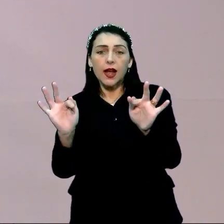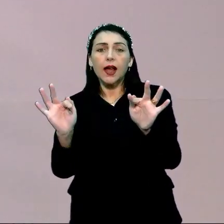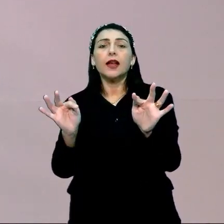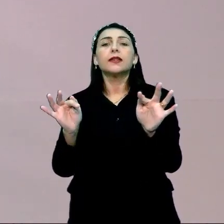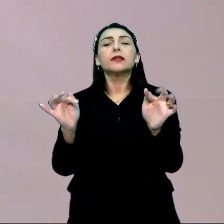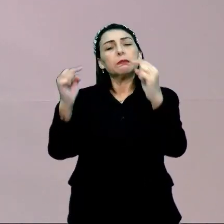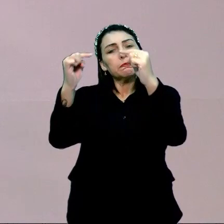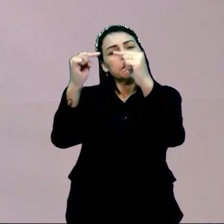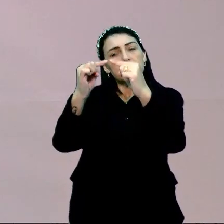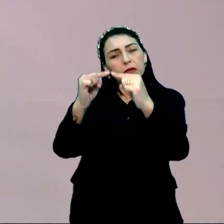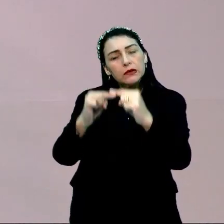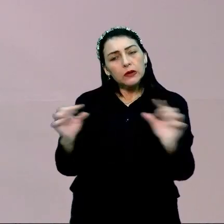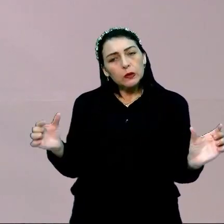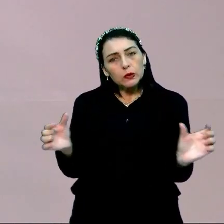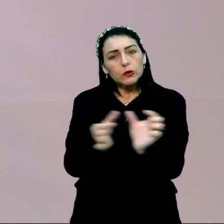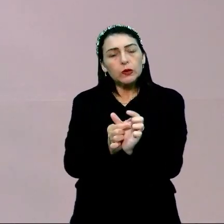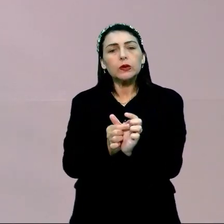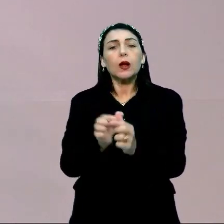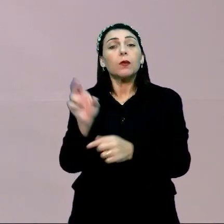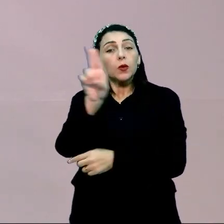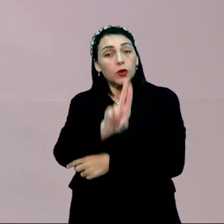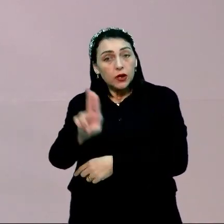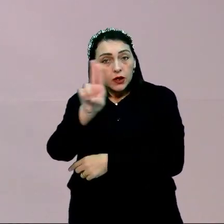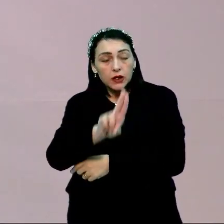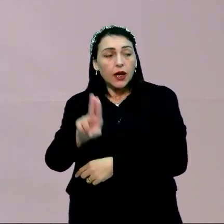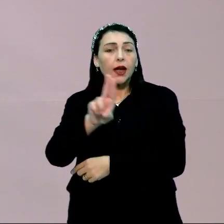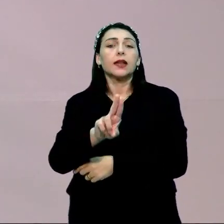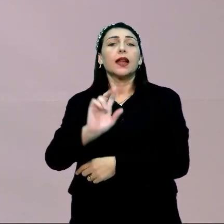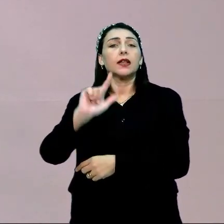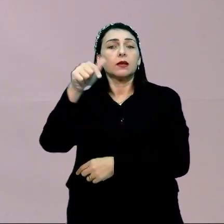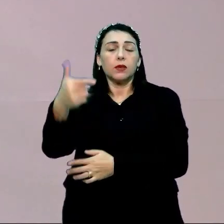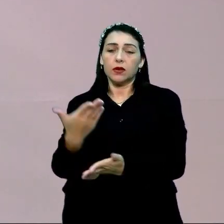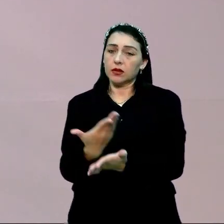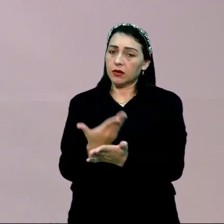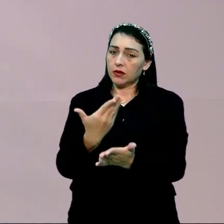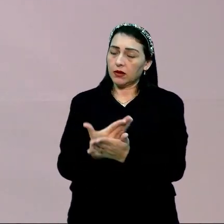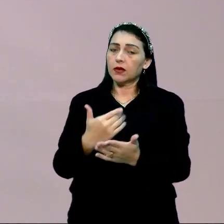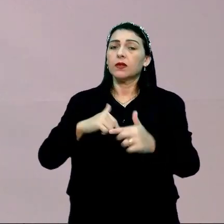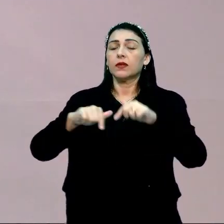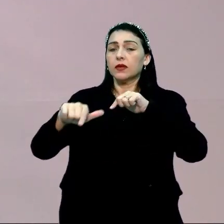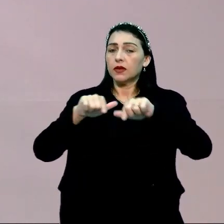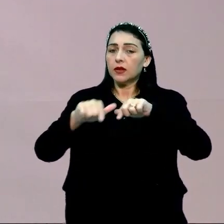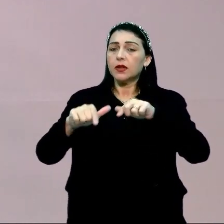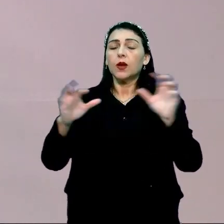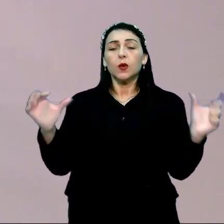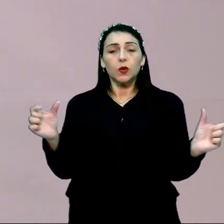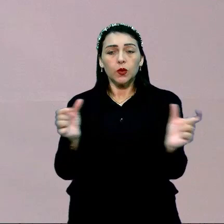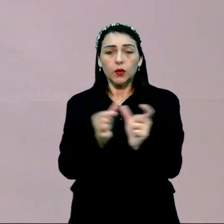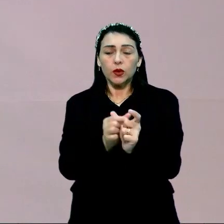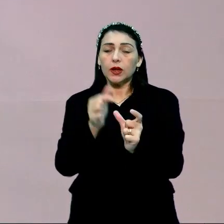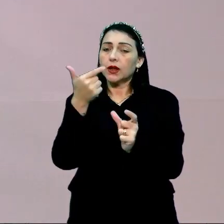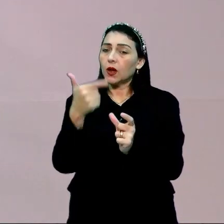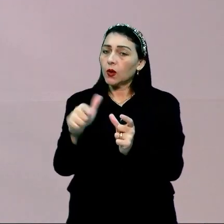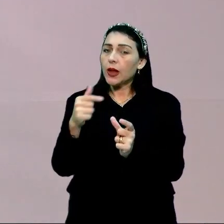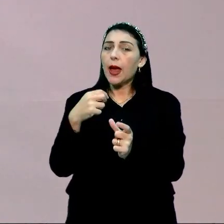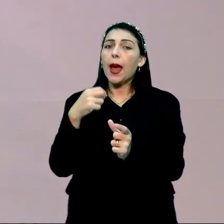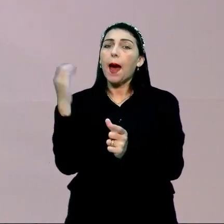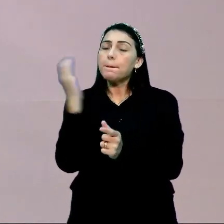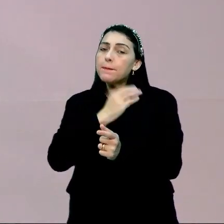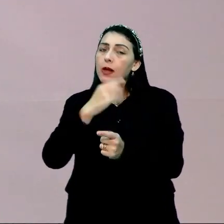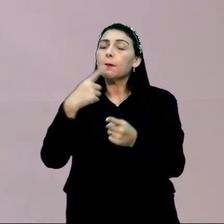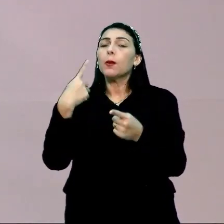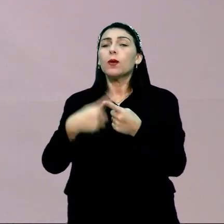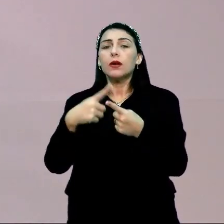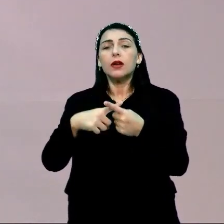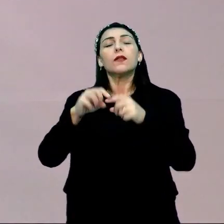alinham perfeitamente, os conectivos eles foram utilizados. Nas próximas aulas, nós iremos trabalhar a questão dos conectivos, não tenha pressa, porque